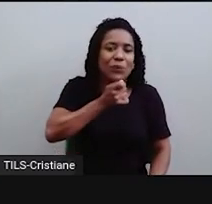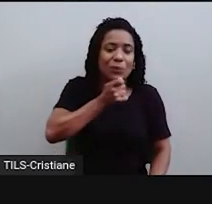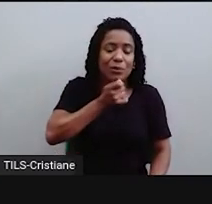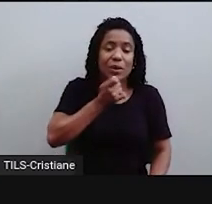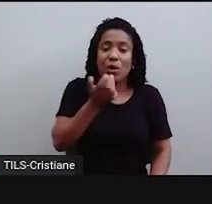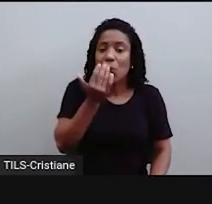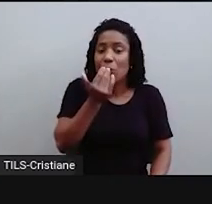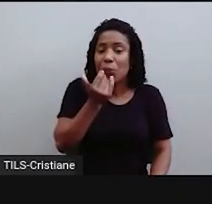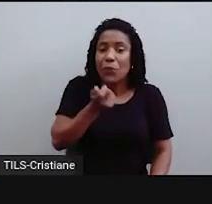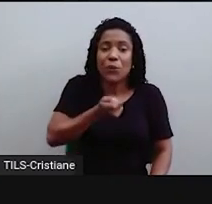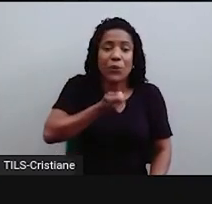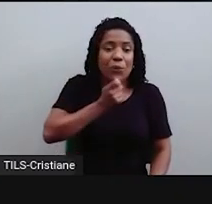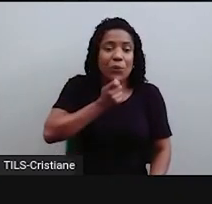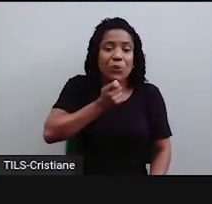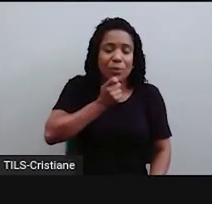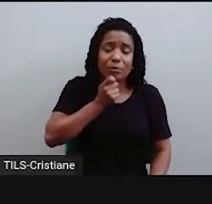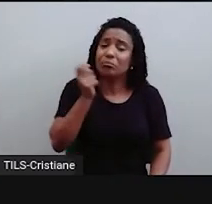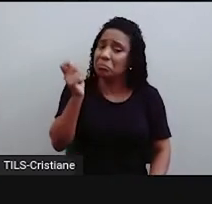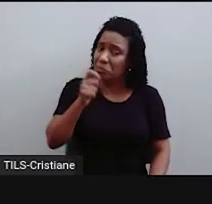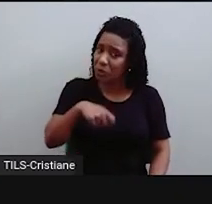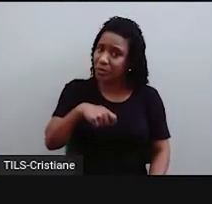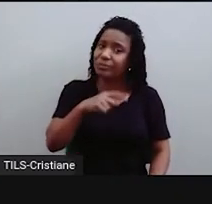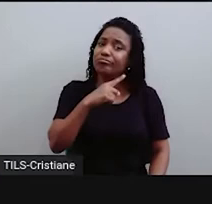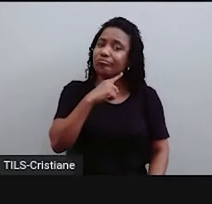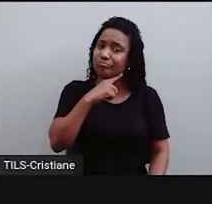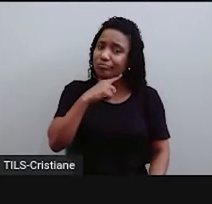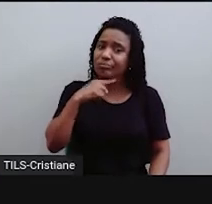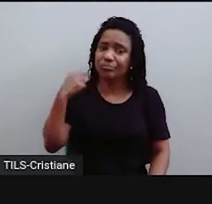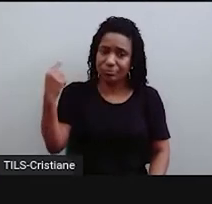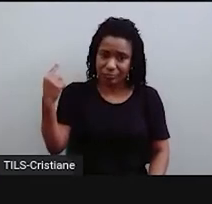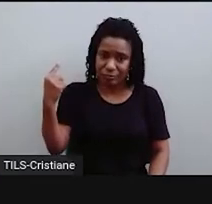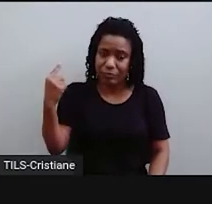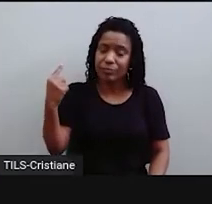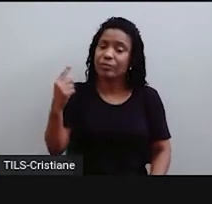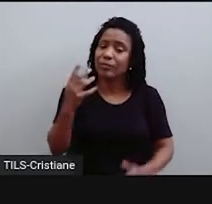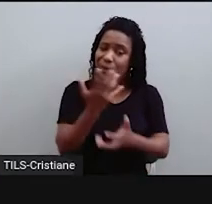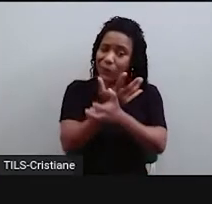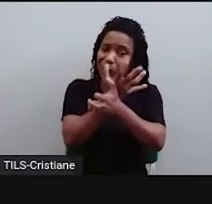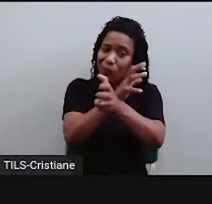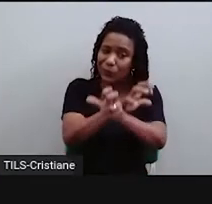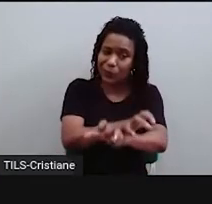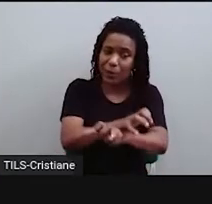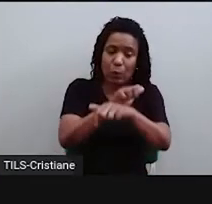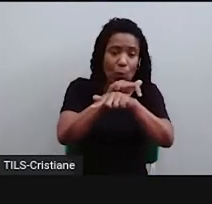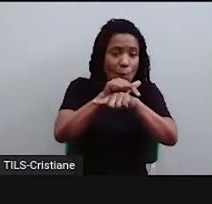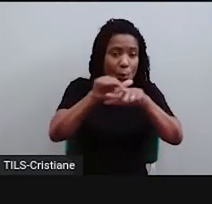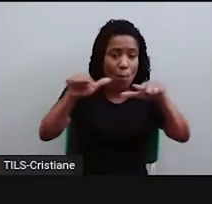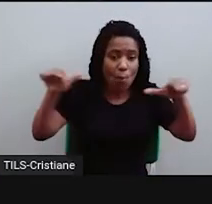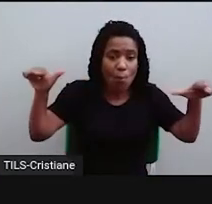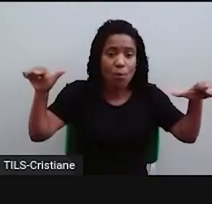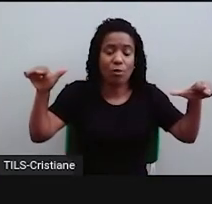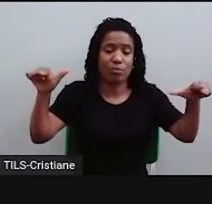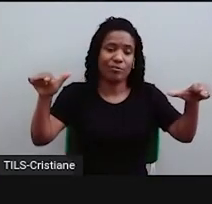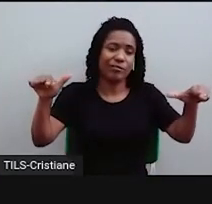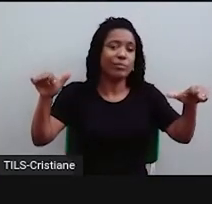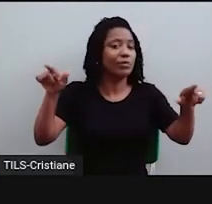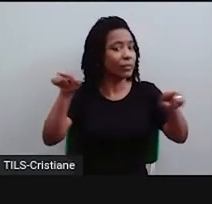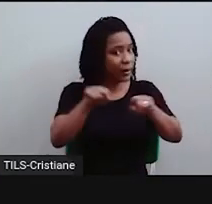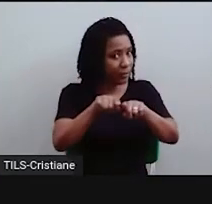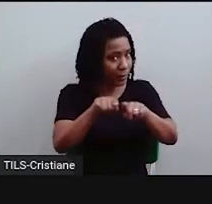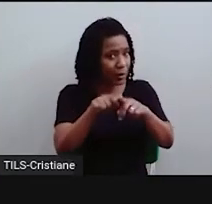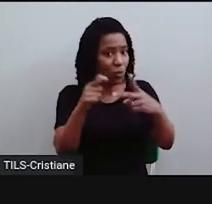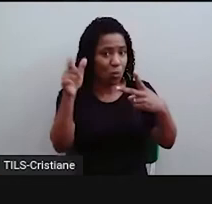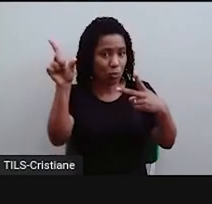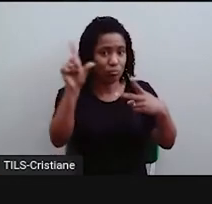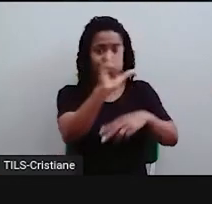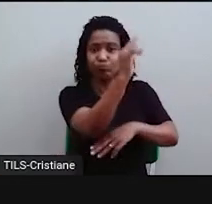achar nada para você se descansar. Isso eu estou falando de locais extremos, né? Mas também você no meio de uma floresta, se você não